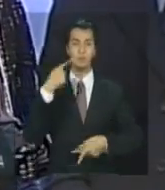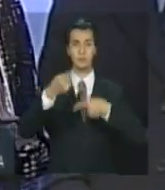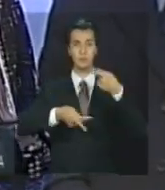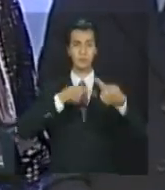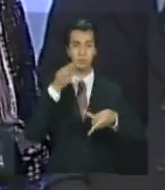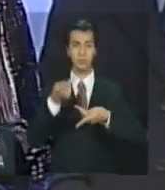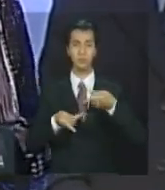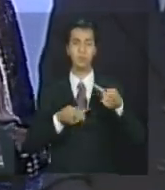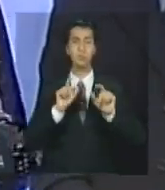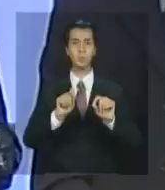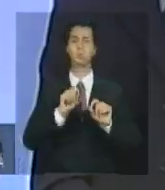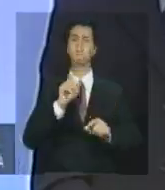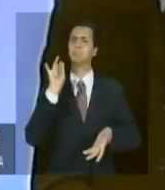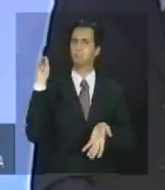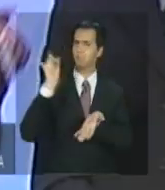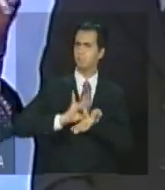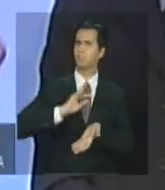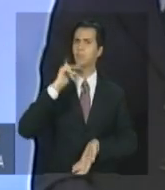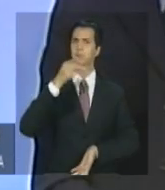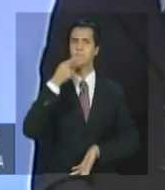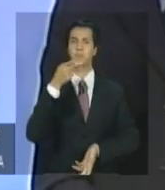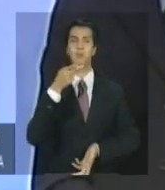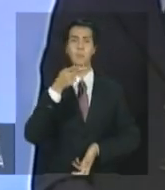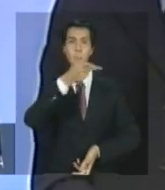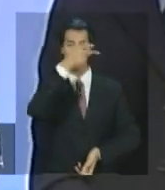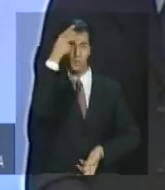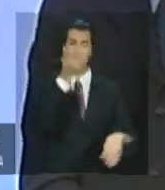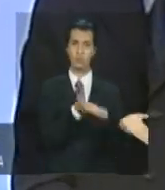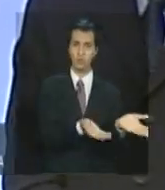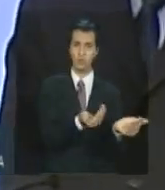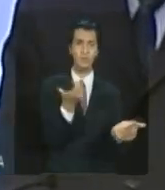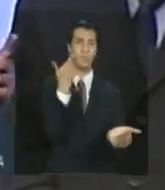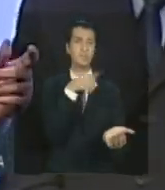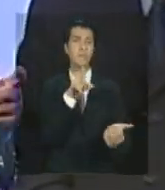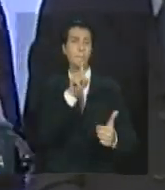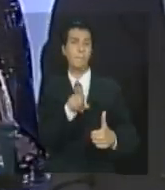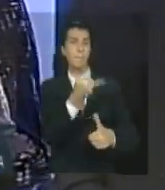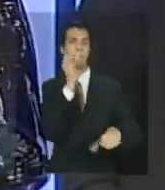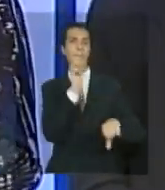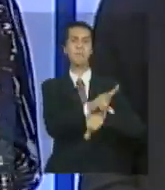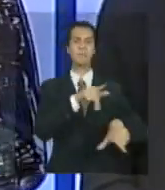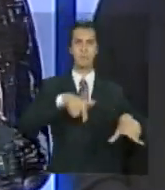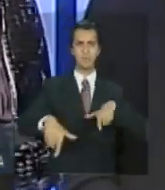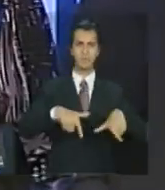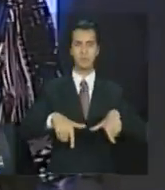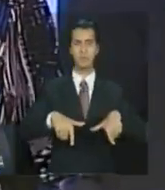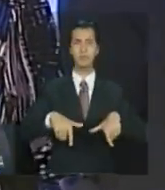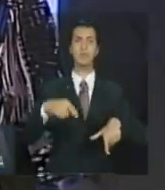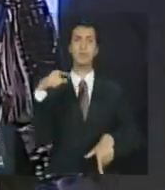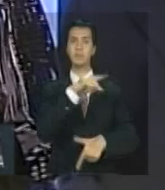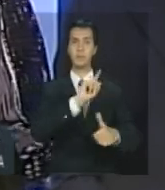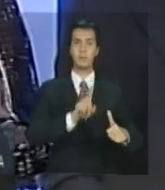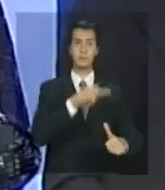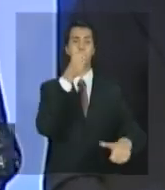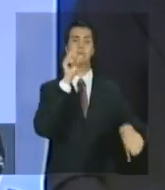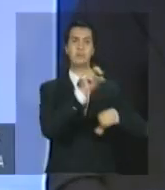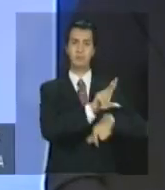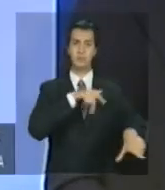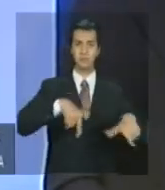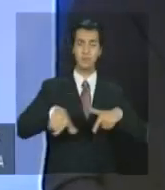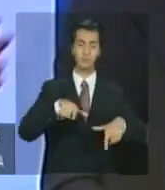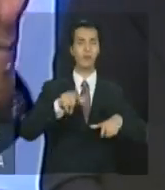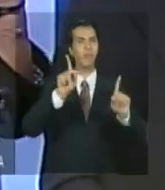colocar com muita ênfase a questão do primeiro emprego, e o primeiro emprego é necessariamente uma